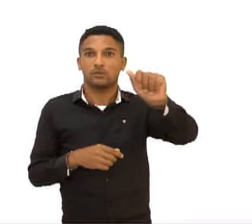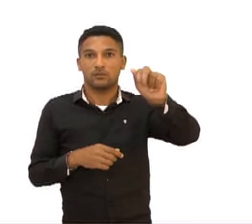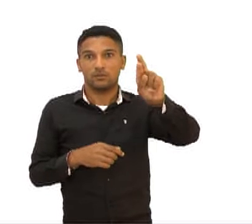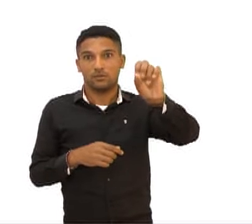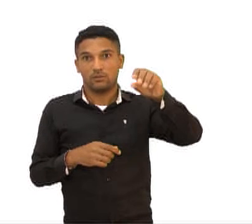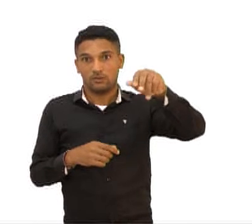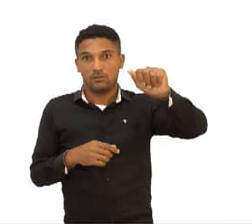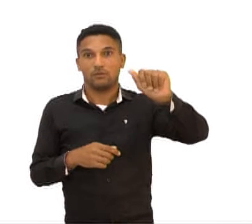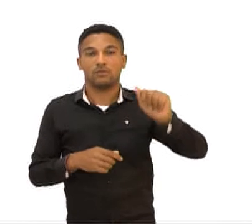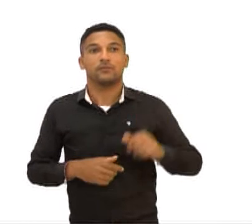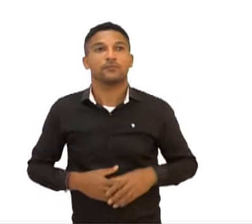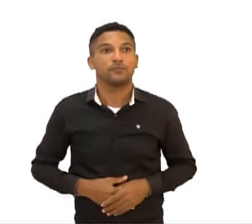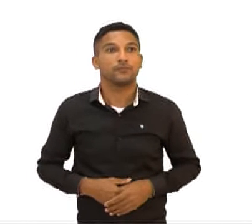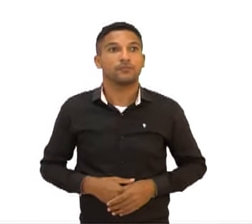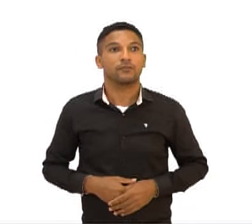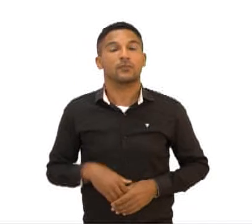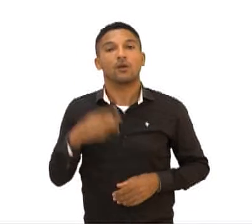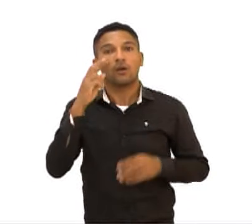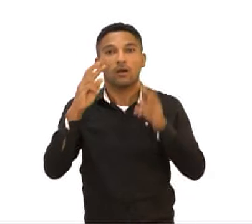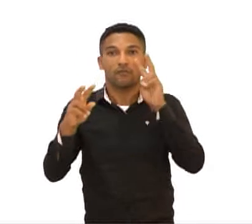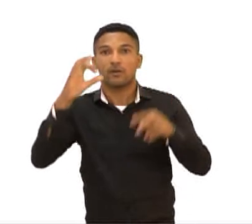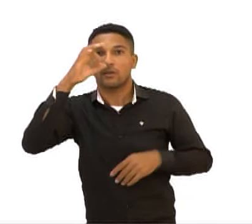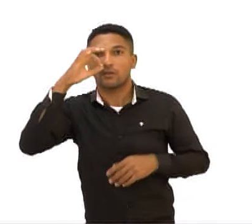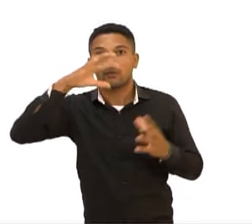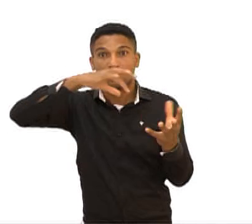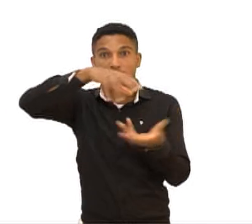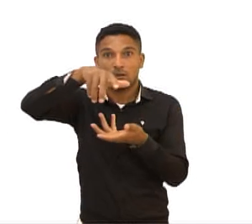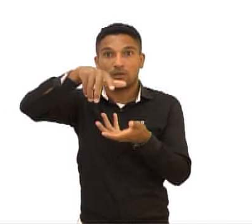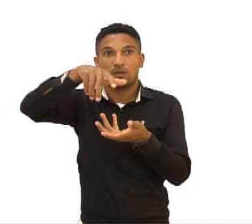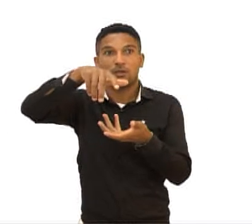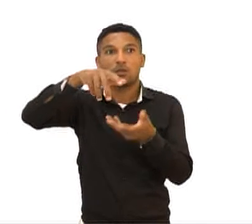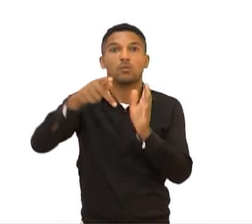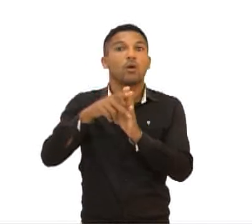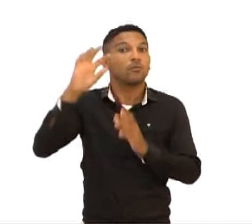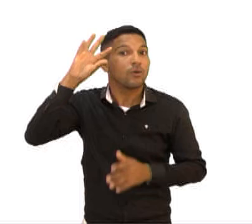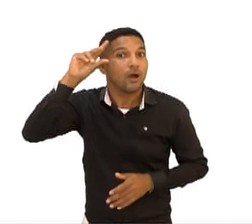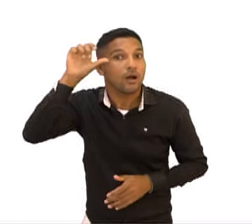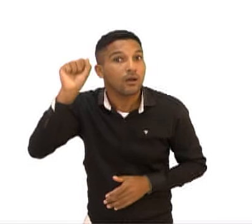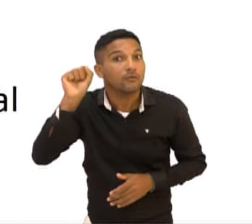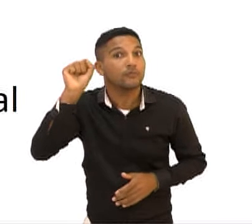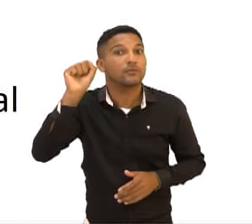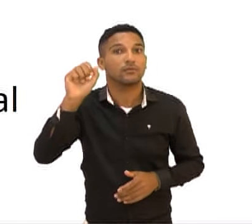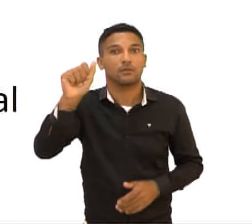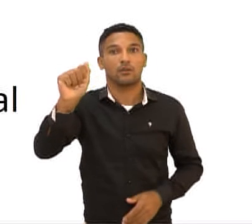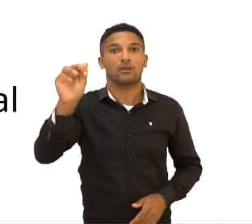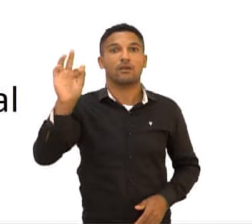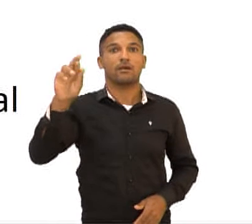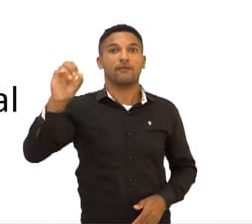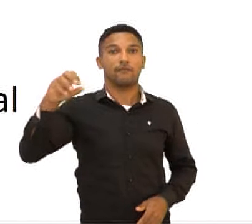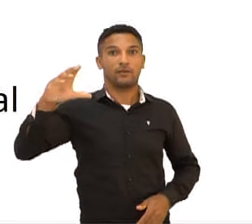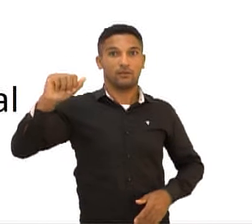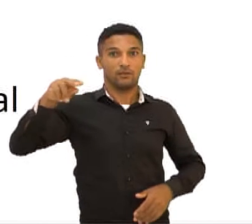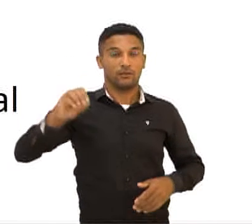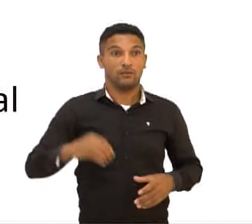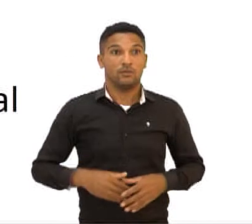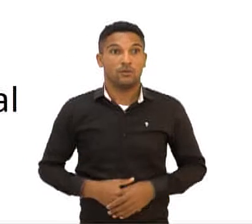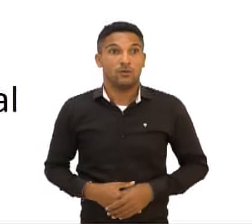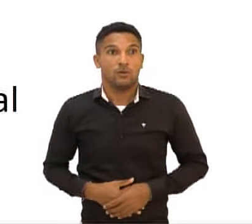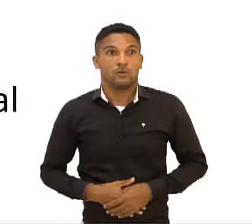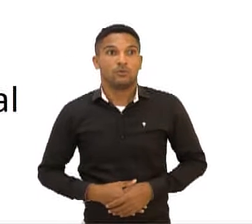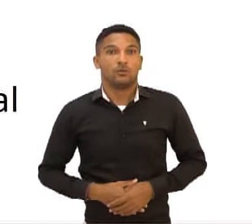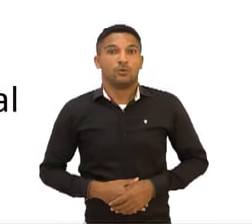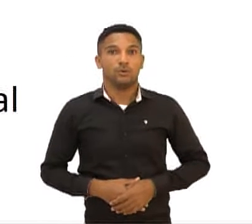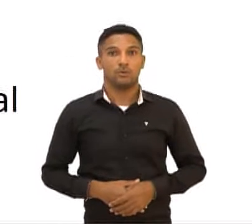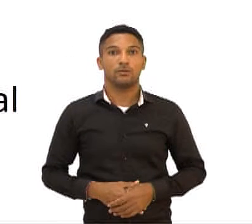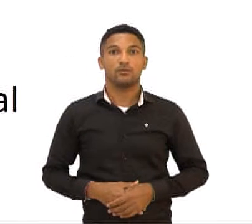Então, nós temos aqui o nosso continente que nós estamos estudando, o continente africano, né? E o que nós